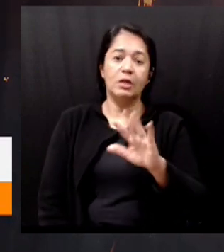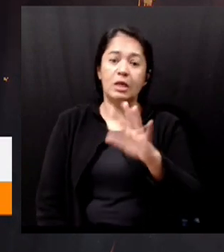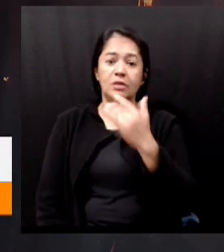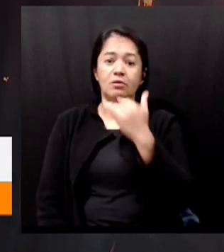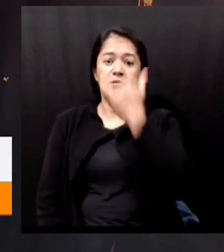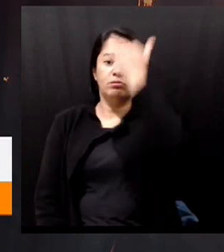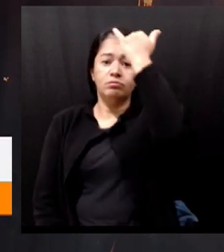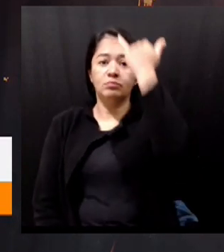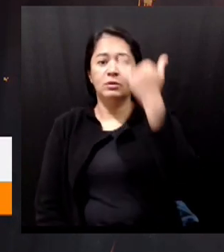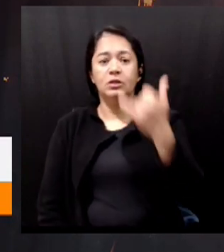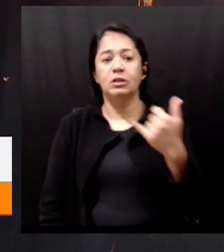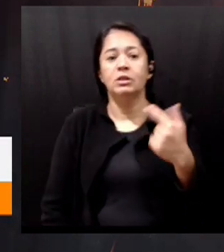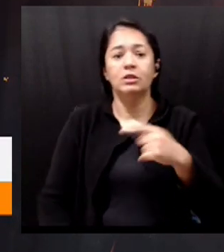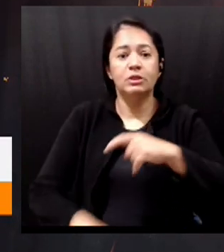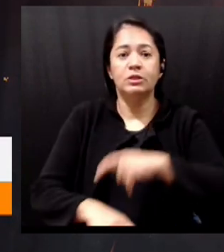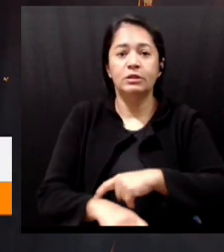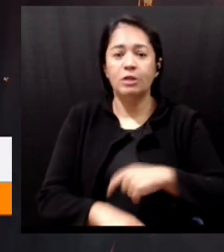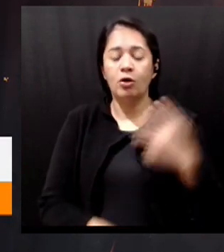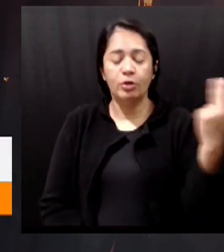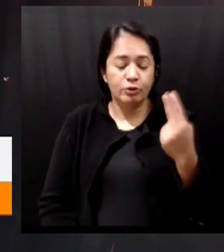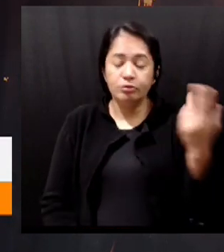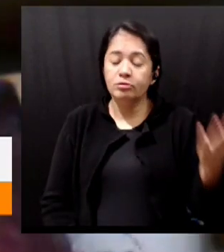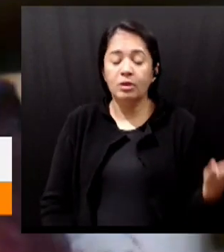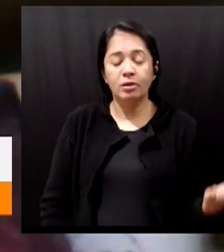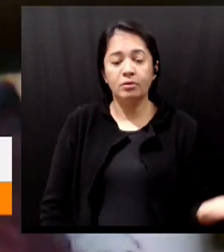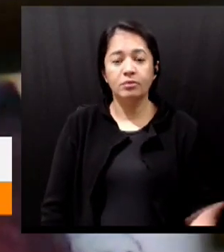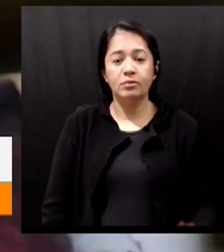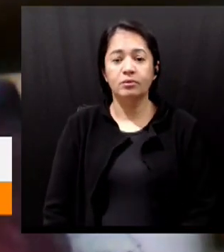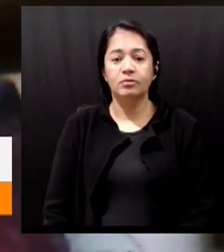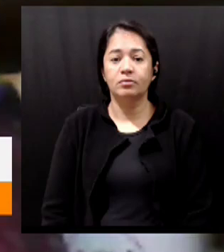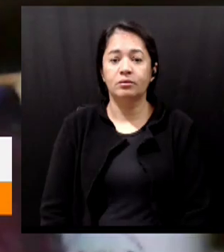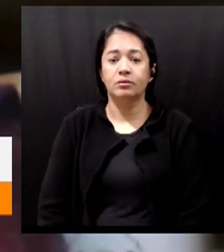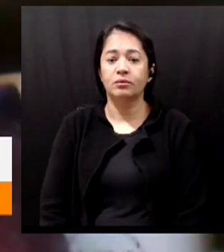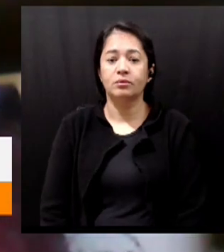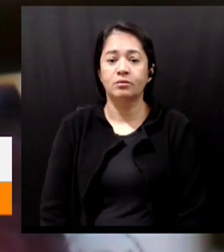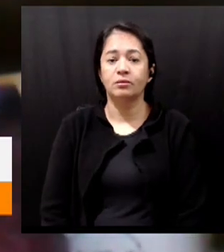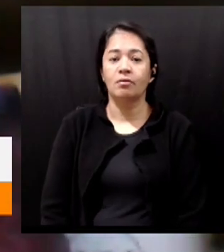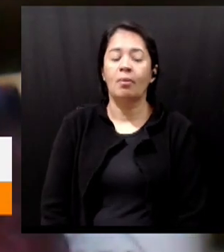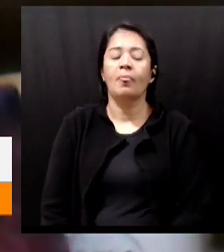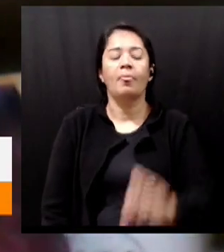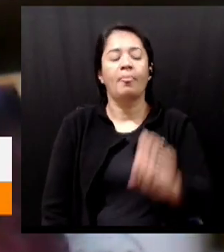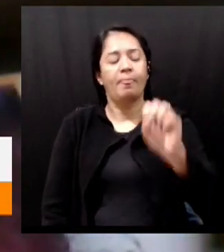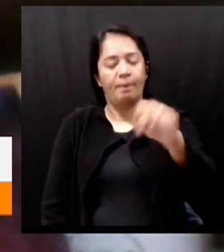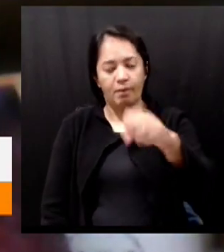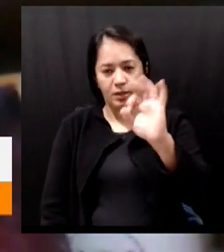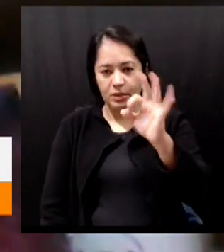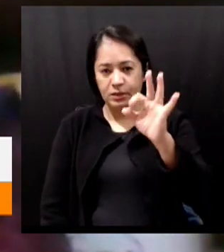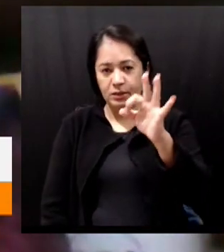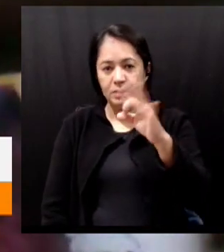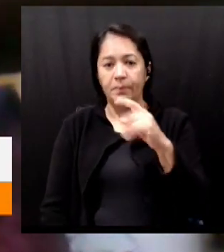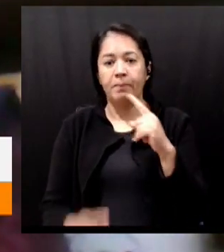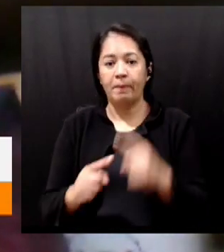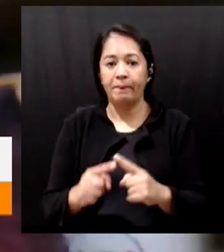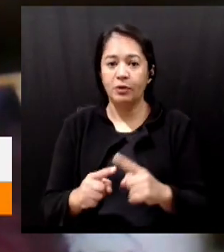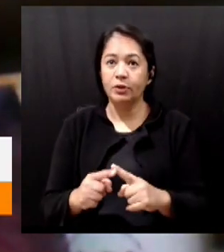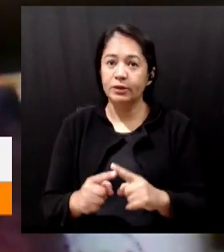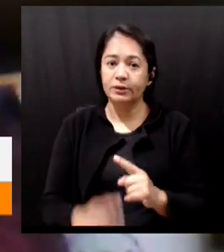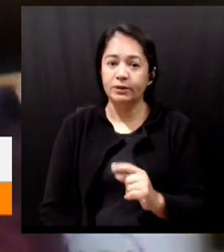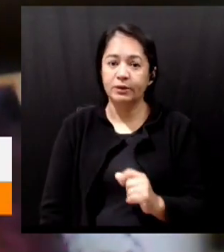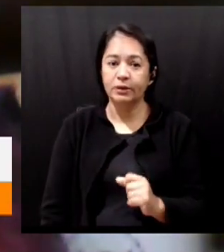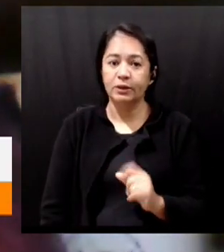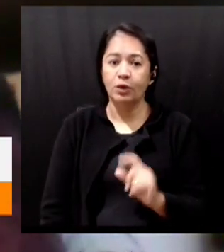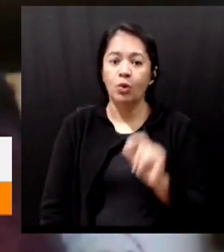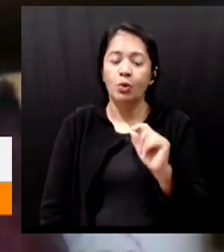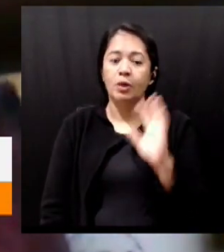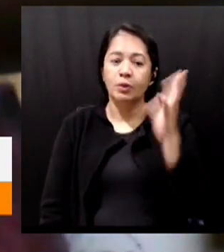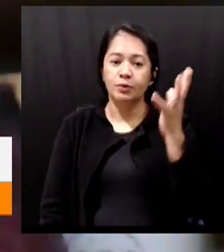conta dessas multitarefas, não é? Com certeza, porque na verdade,